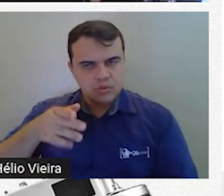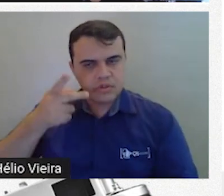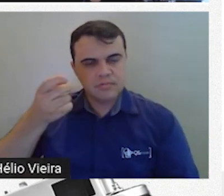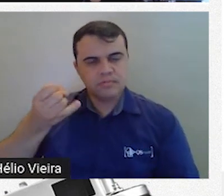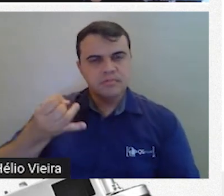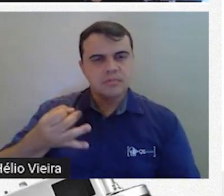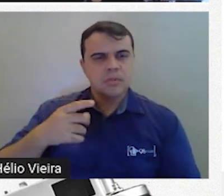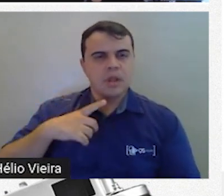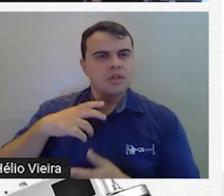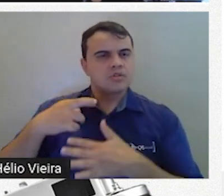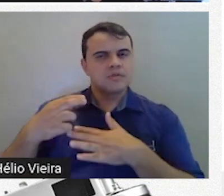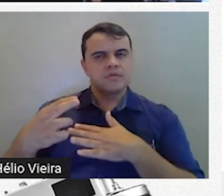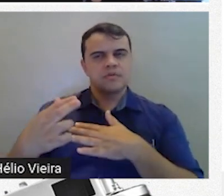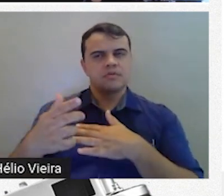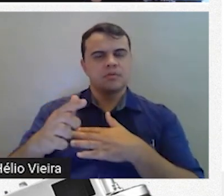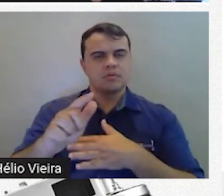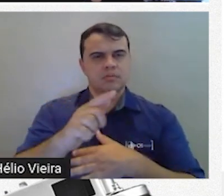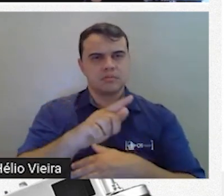tem vários outros